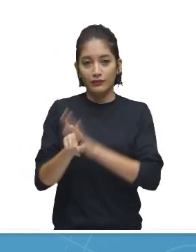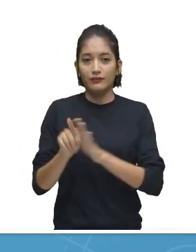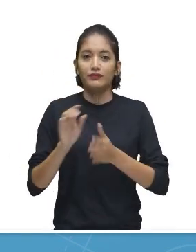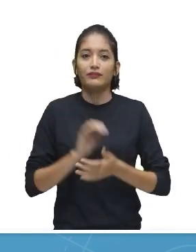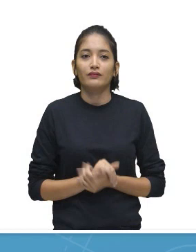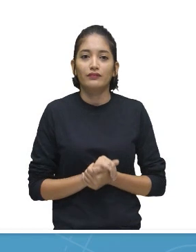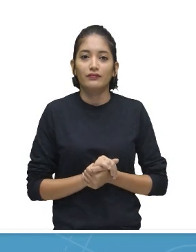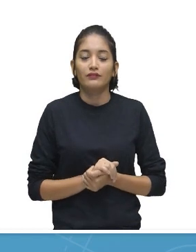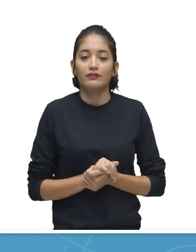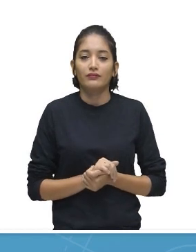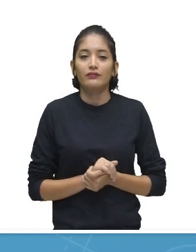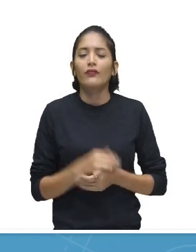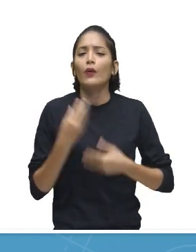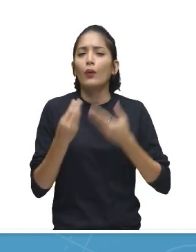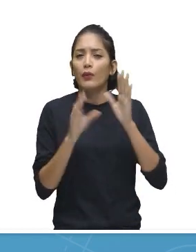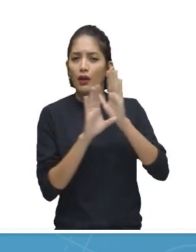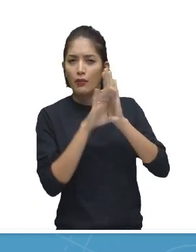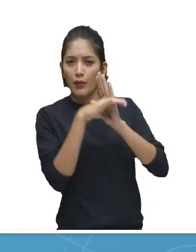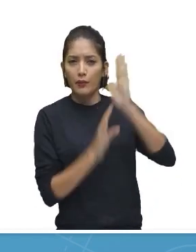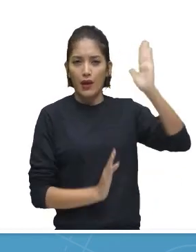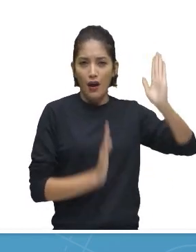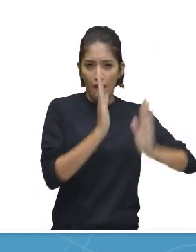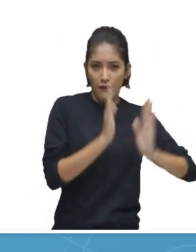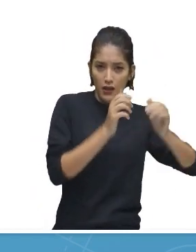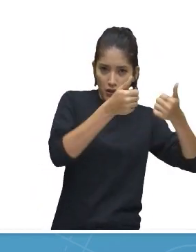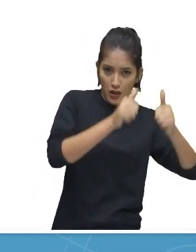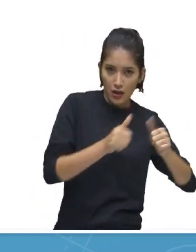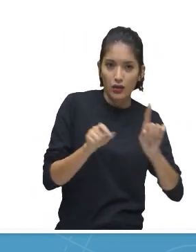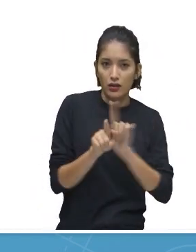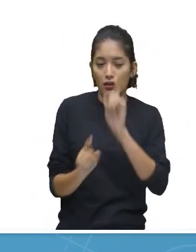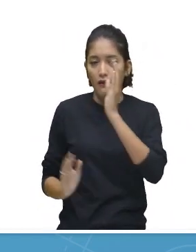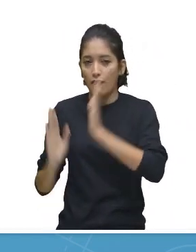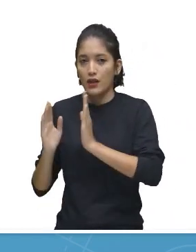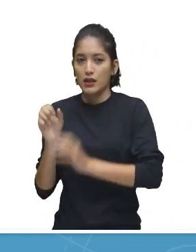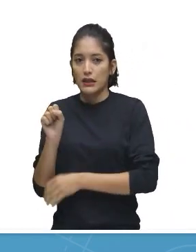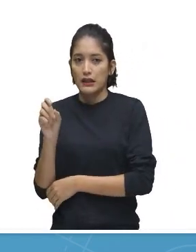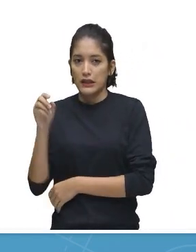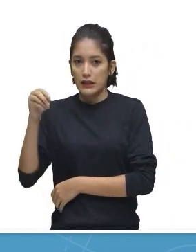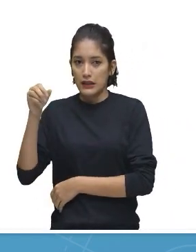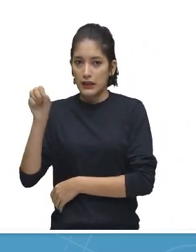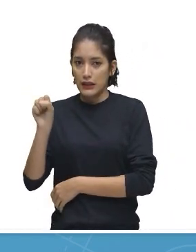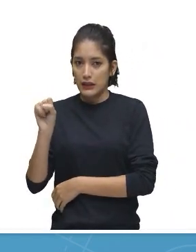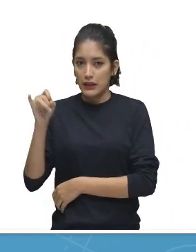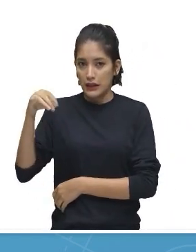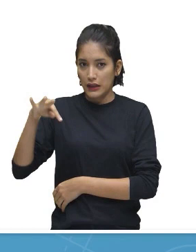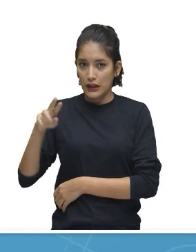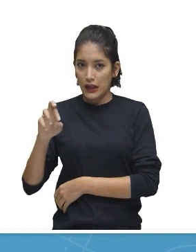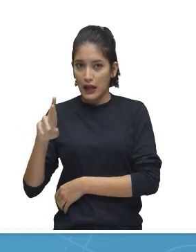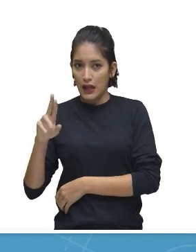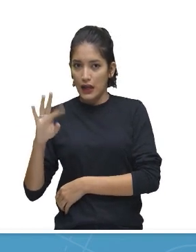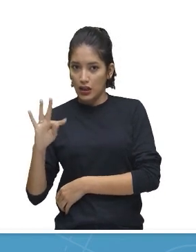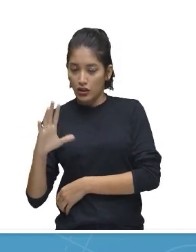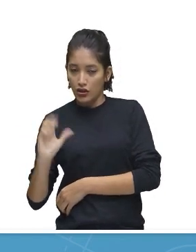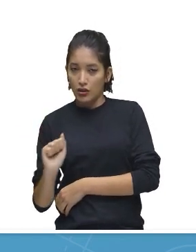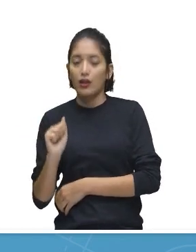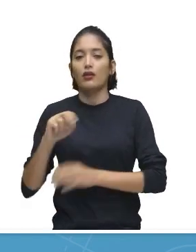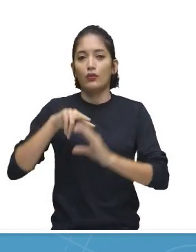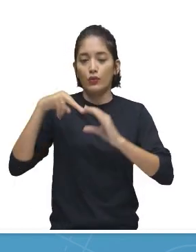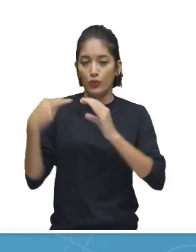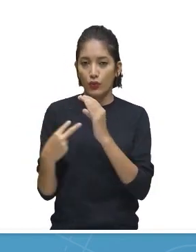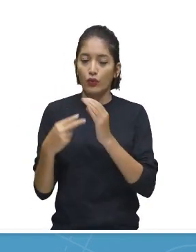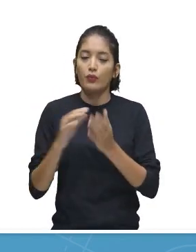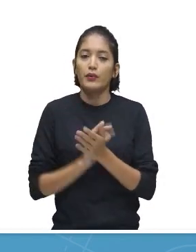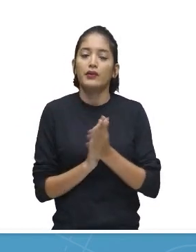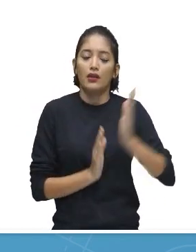podemos conceituar fase analítica e fase sintética no cubismo? Muitos de vocês colocaram na fase